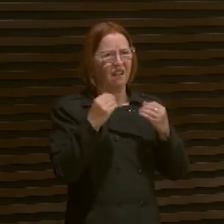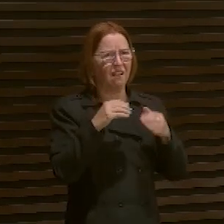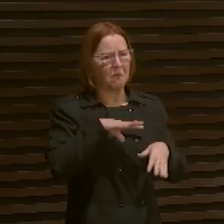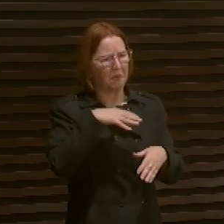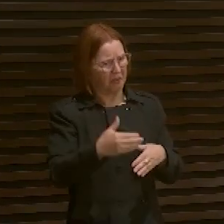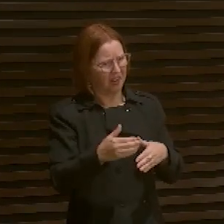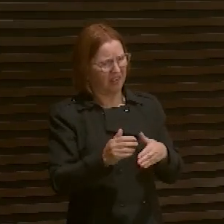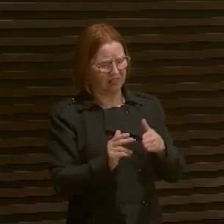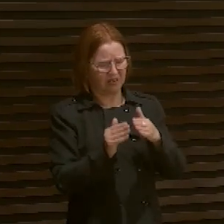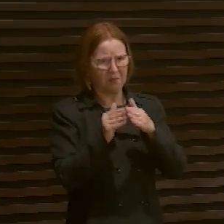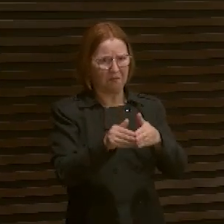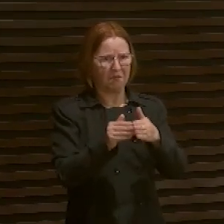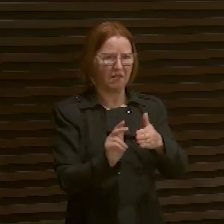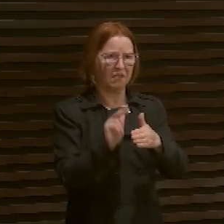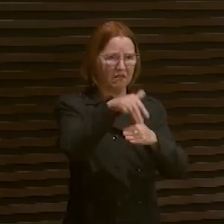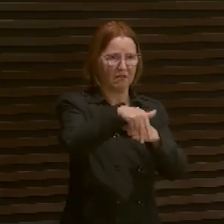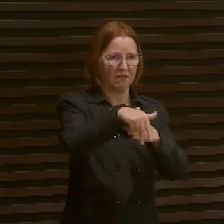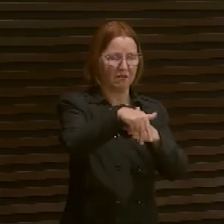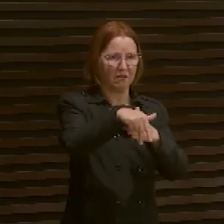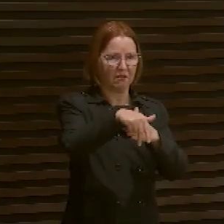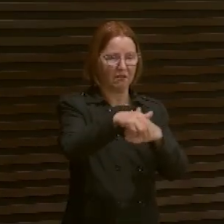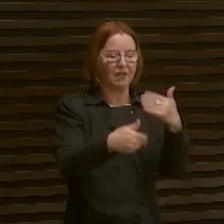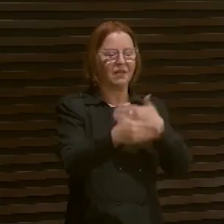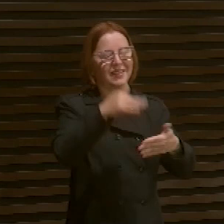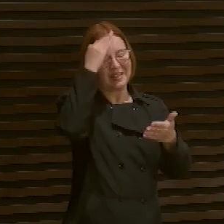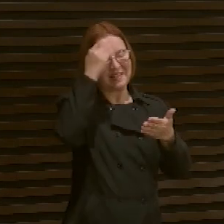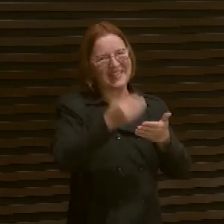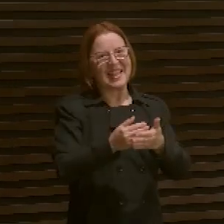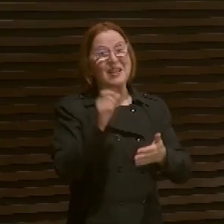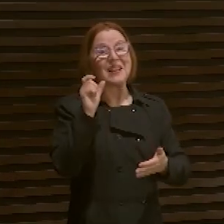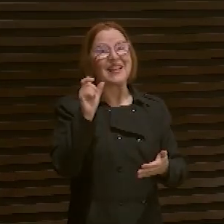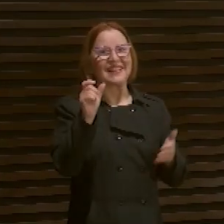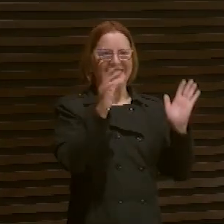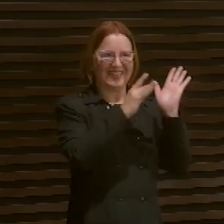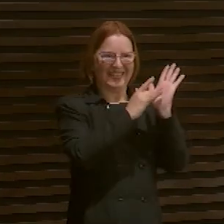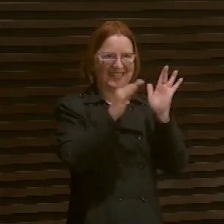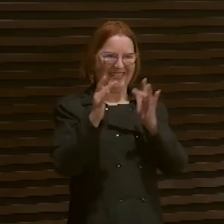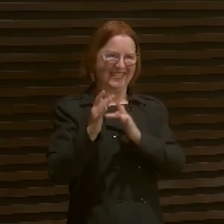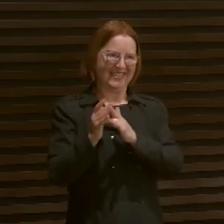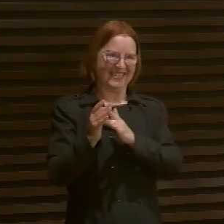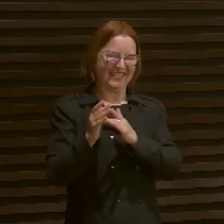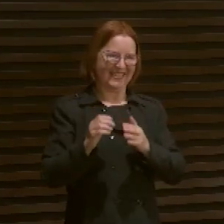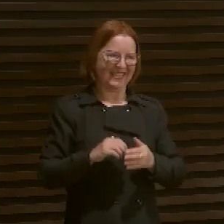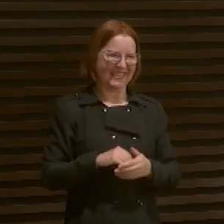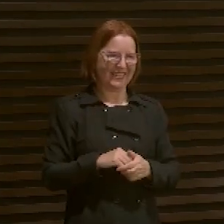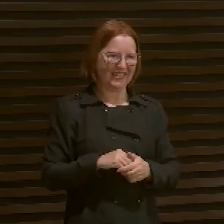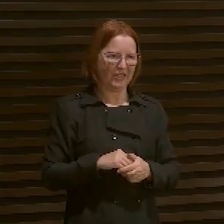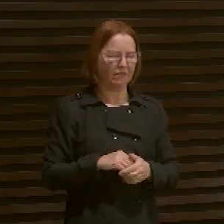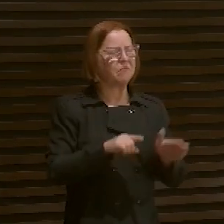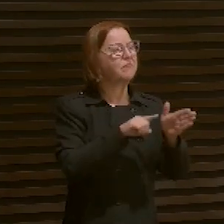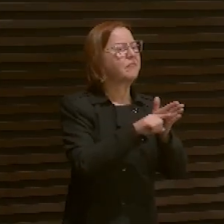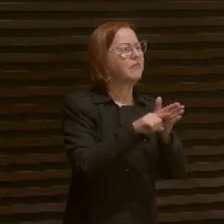de descer do barco? Pela fé na palavra de Jesus. E